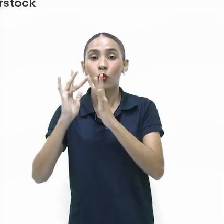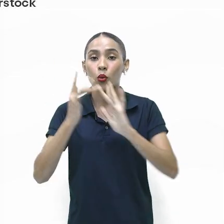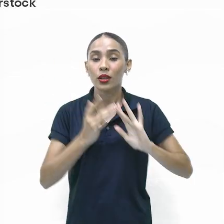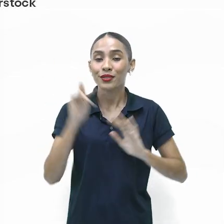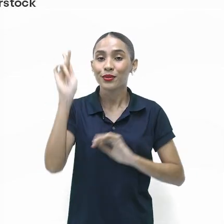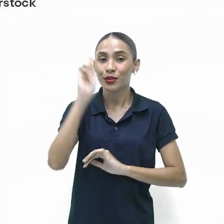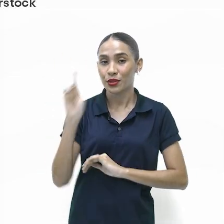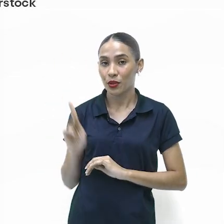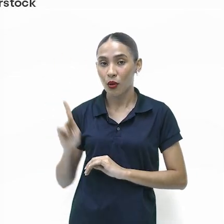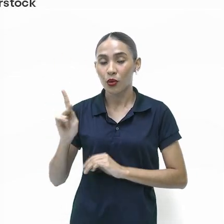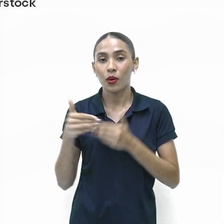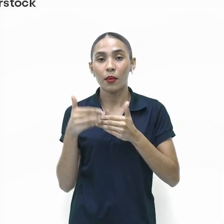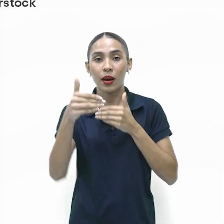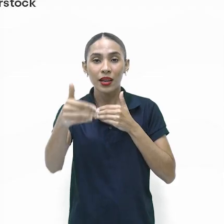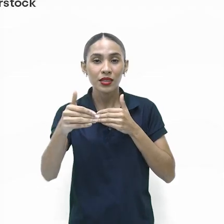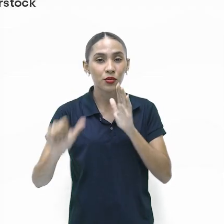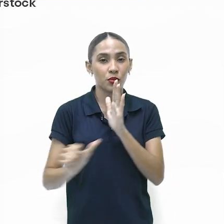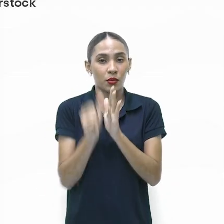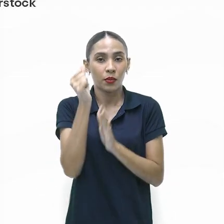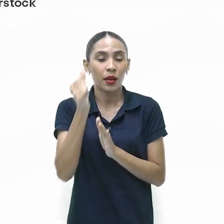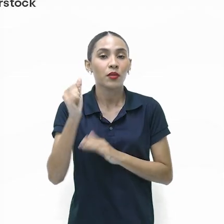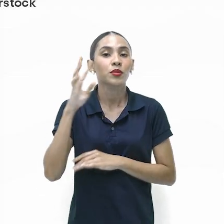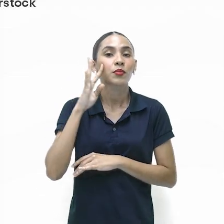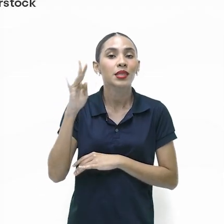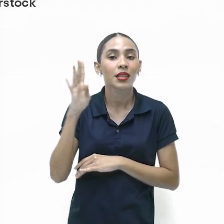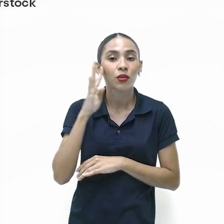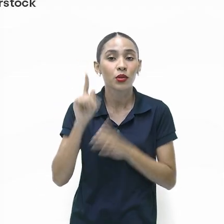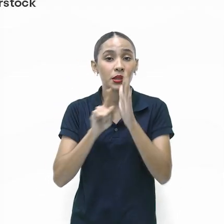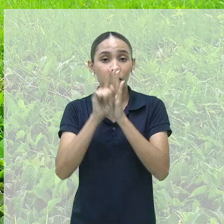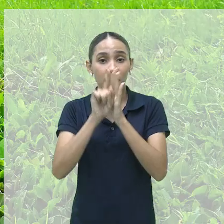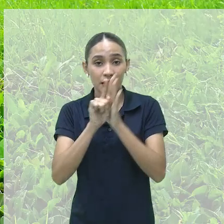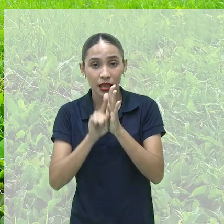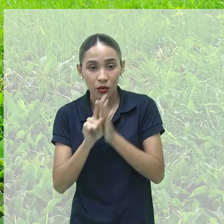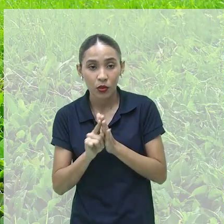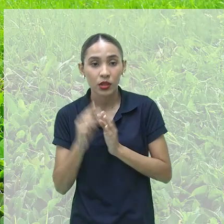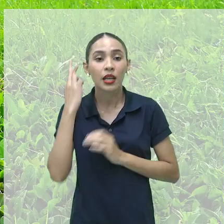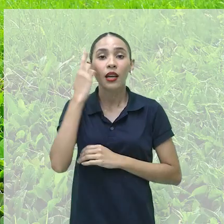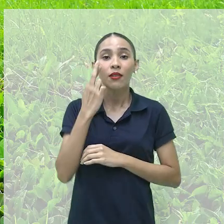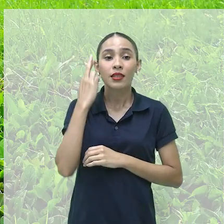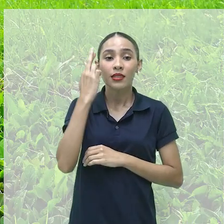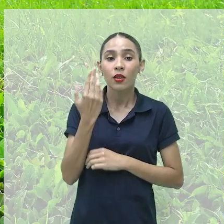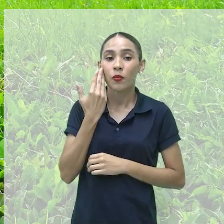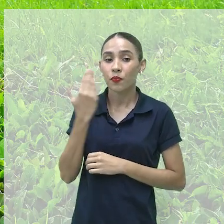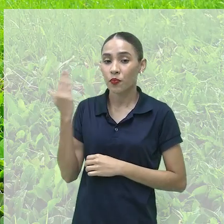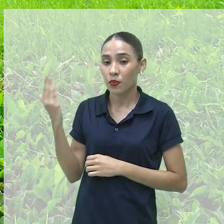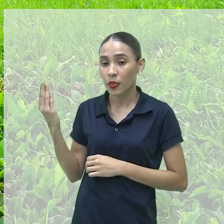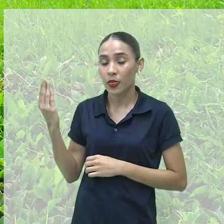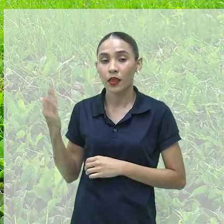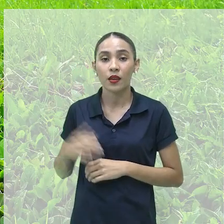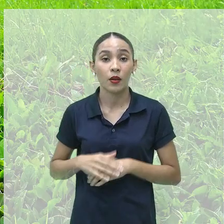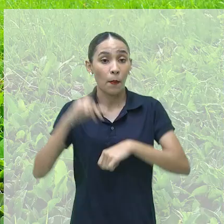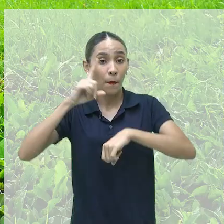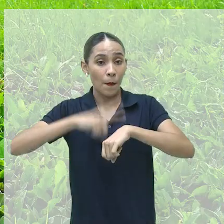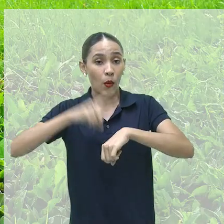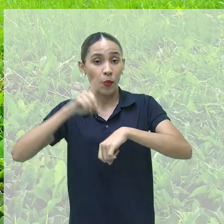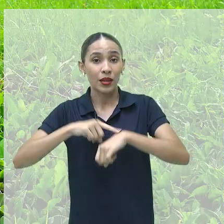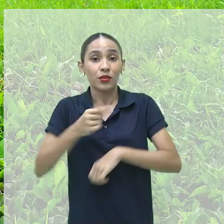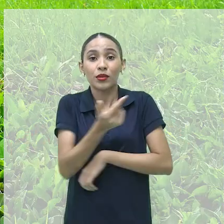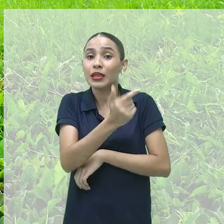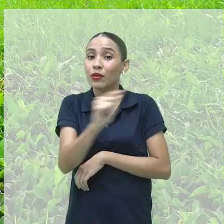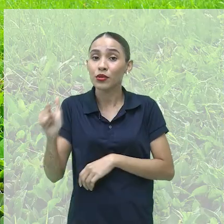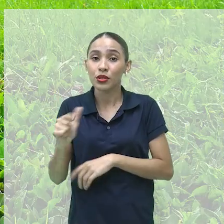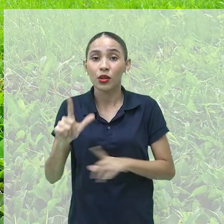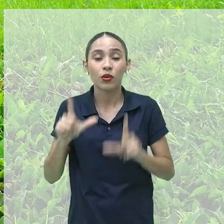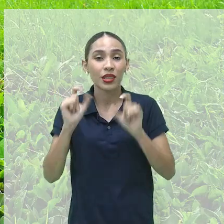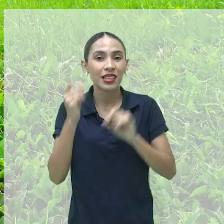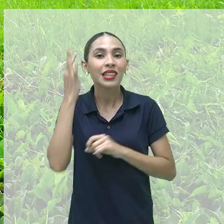da contextualização a partir dos primeiros pensadores, e aí a gente traz uma reflexão para vocês sobre aquele momento